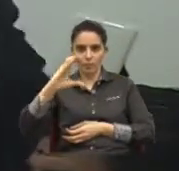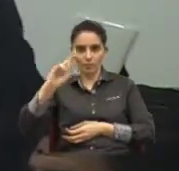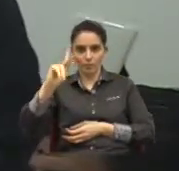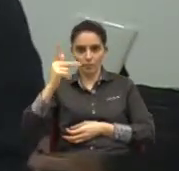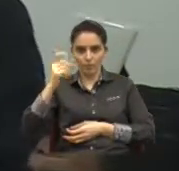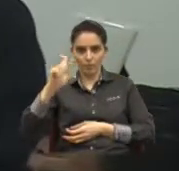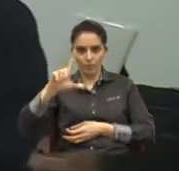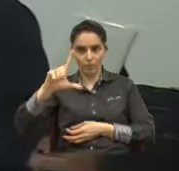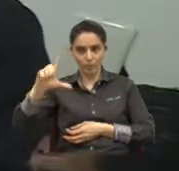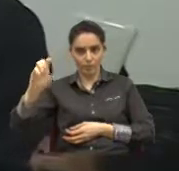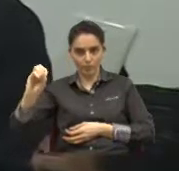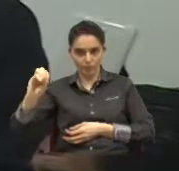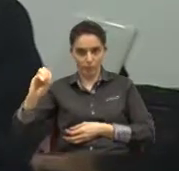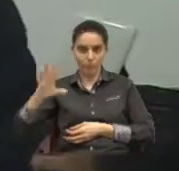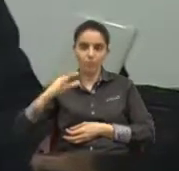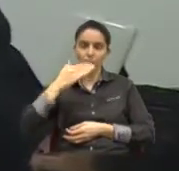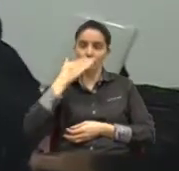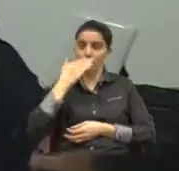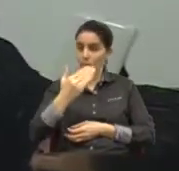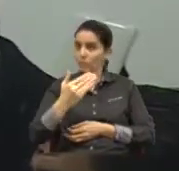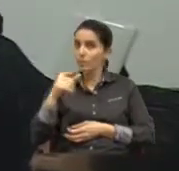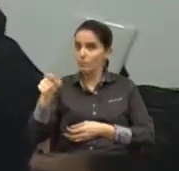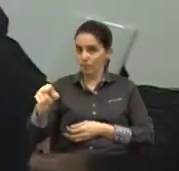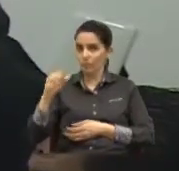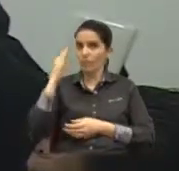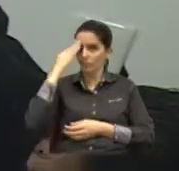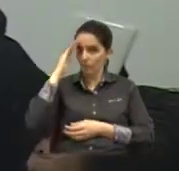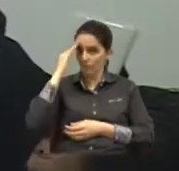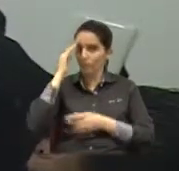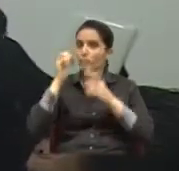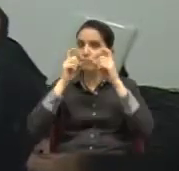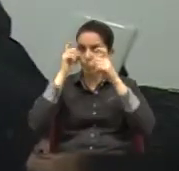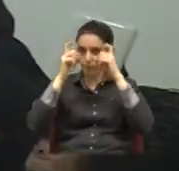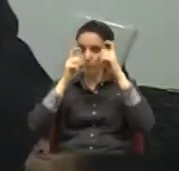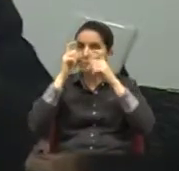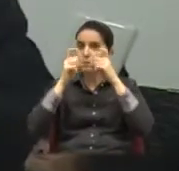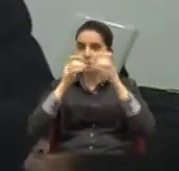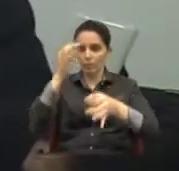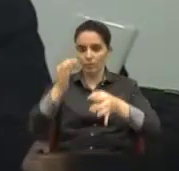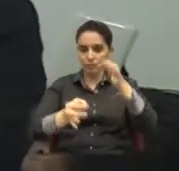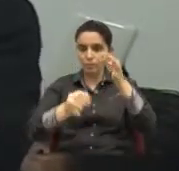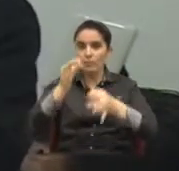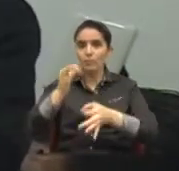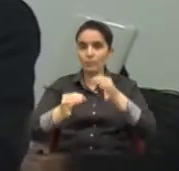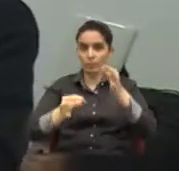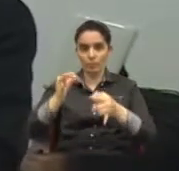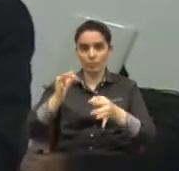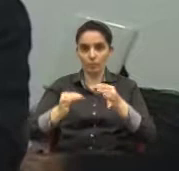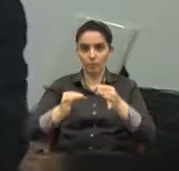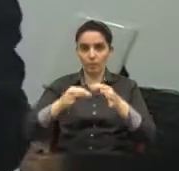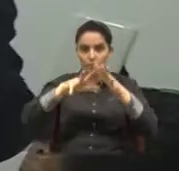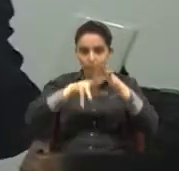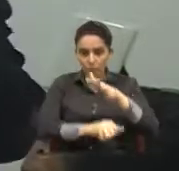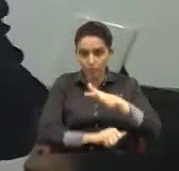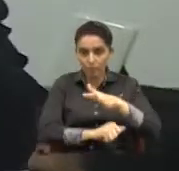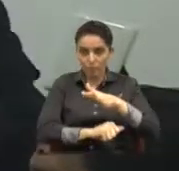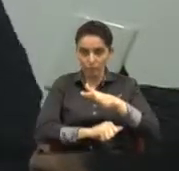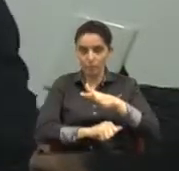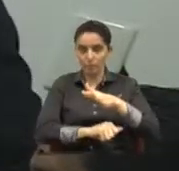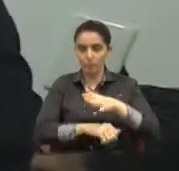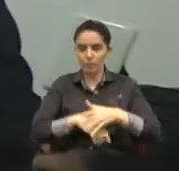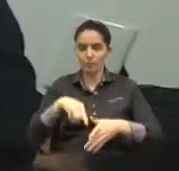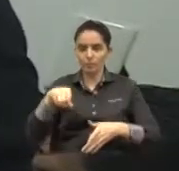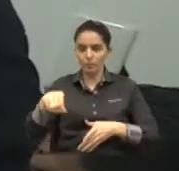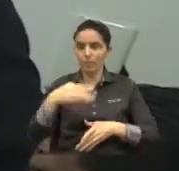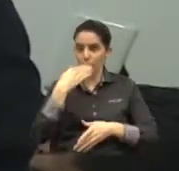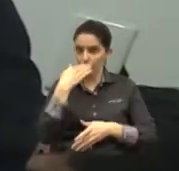se preocupa com essa situação. Ele é o nosso juiz na área criminal, penal, e fez essa